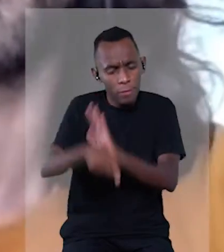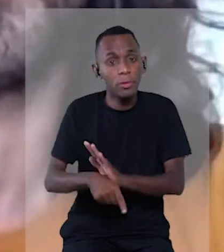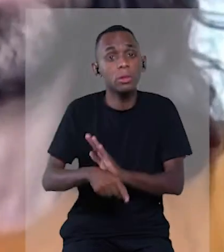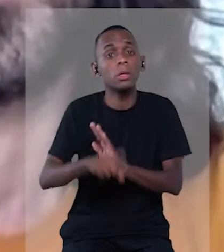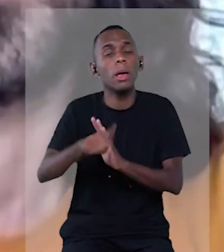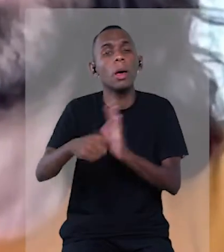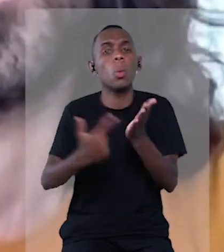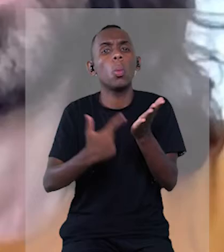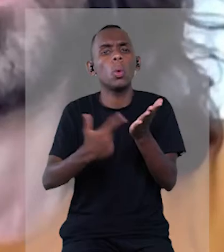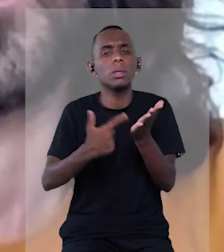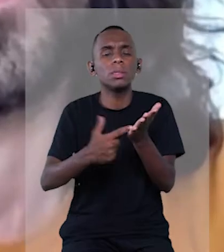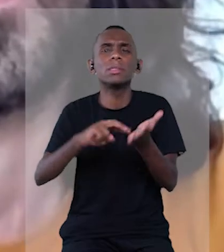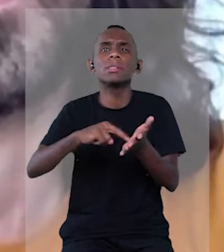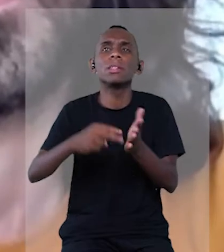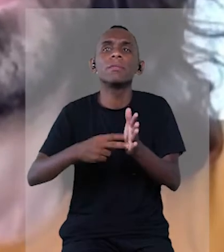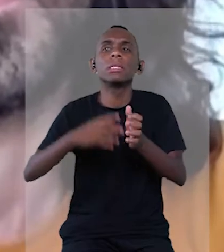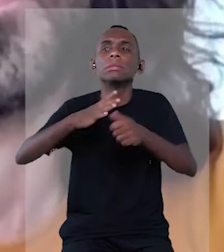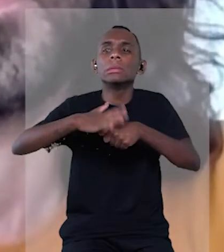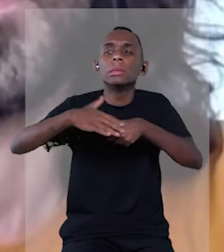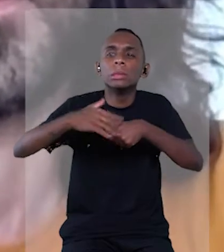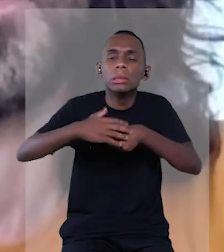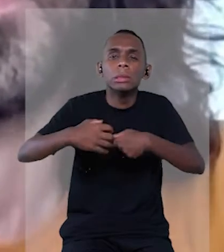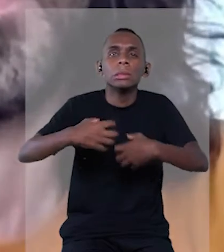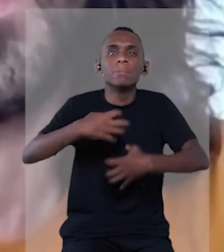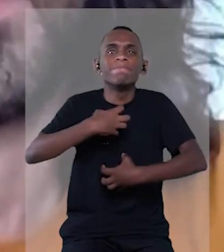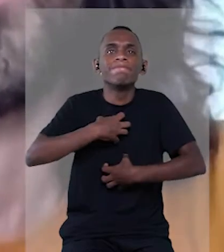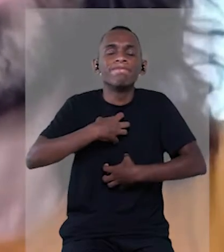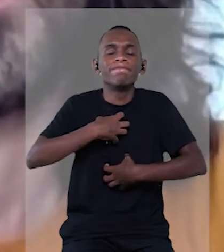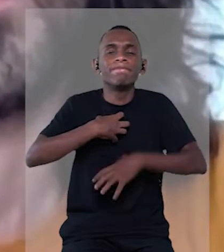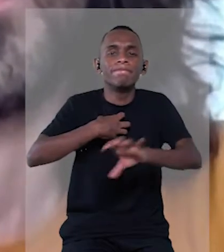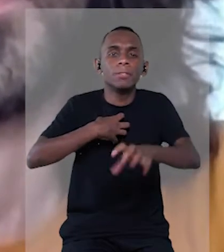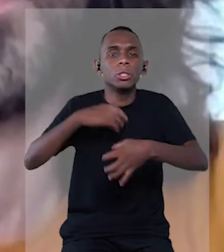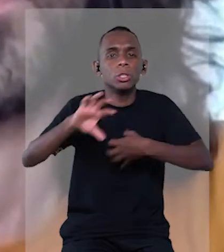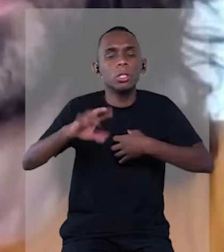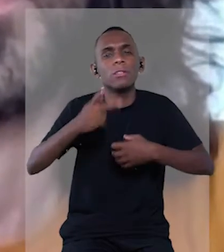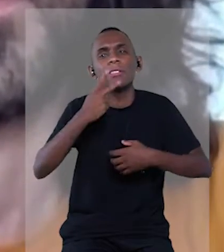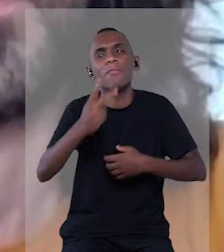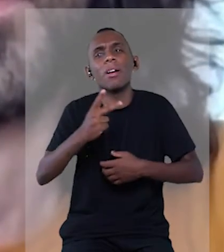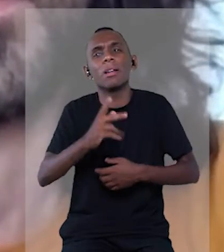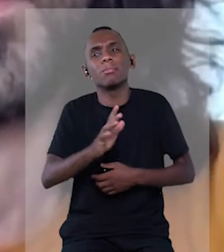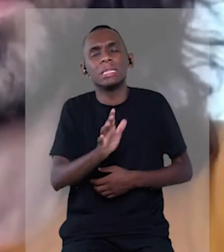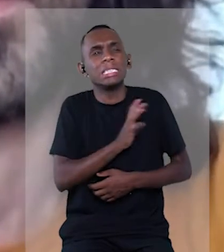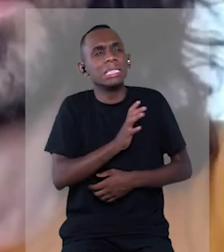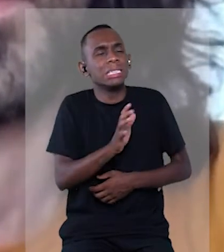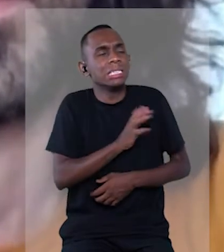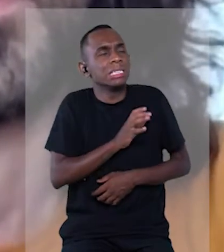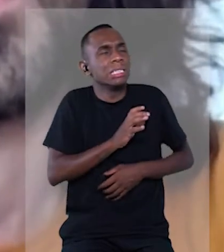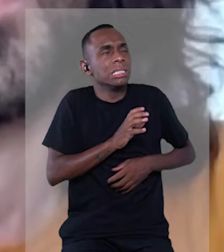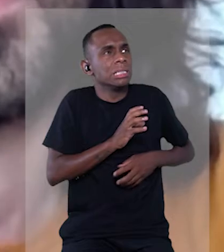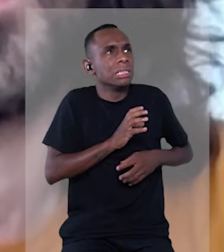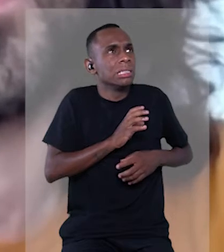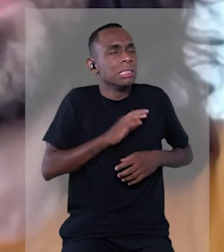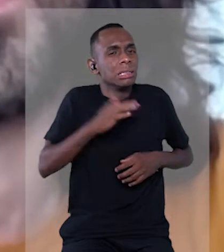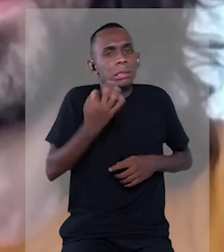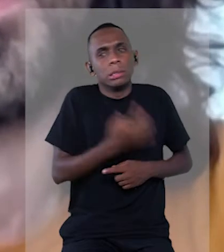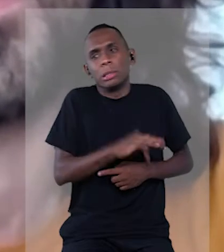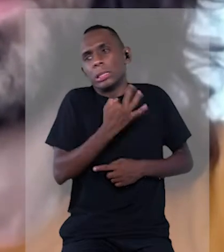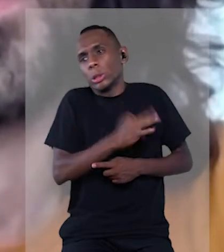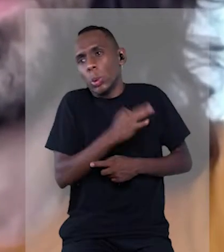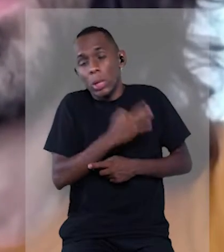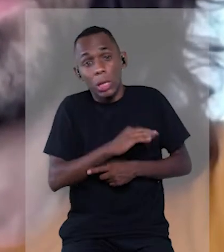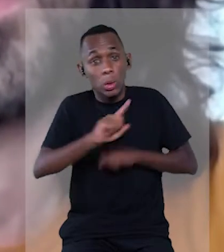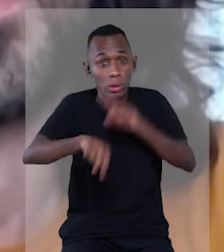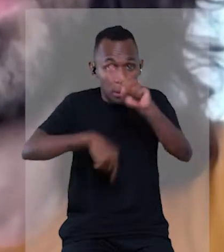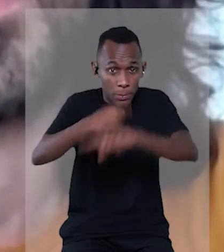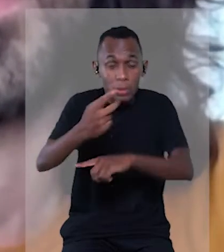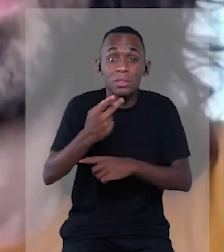uma literatura que você faz bem afetiva, né? Que em vários momentos você fala assim, ai, meu coração doeu, né? E